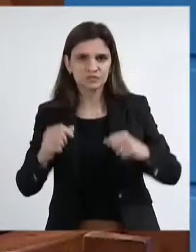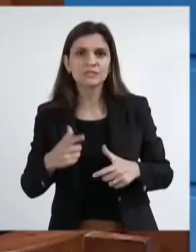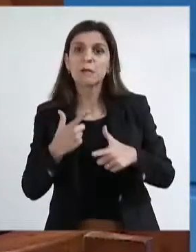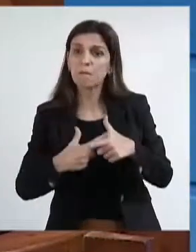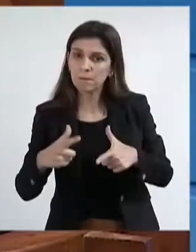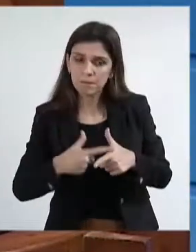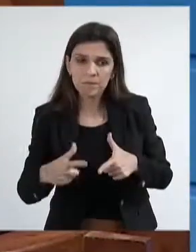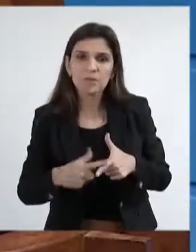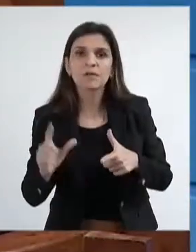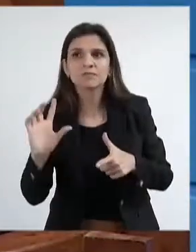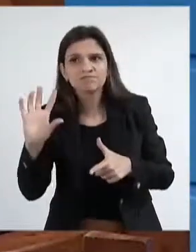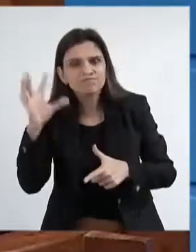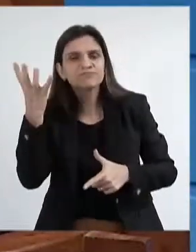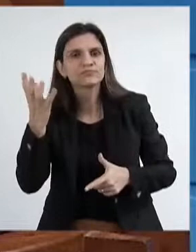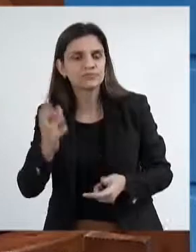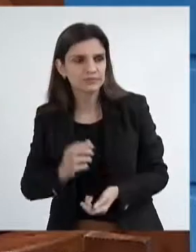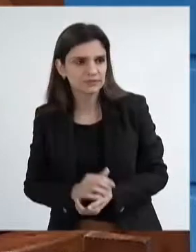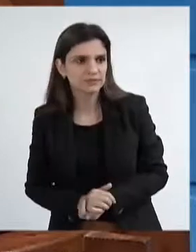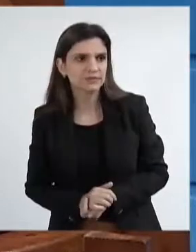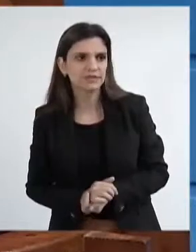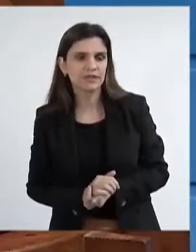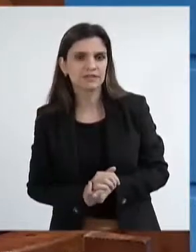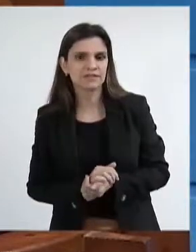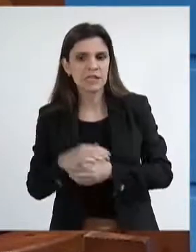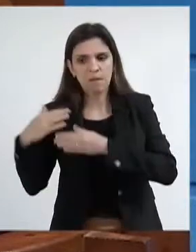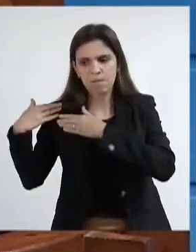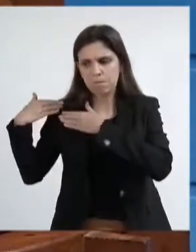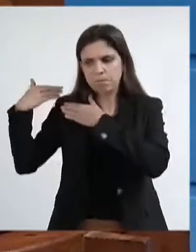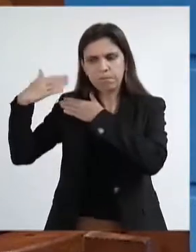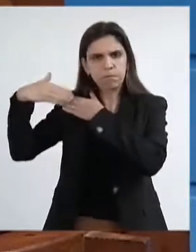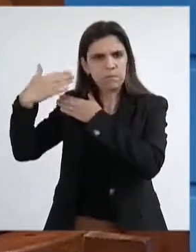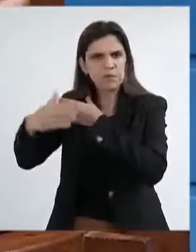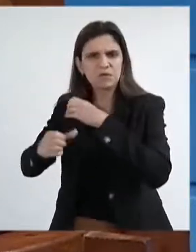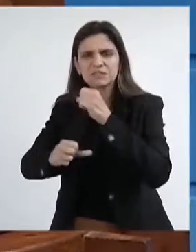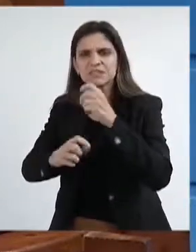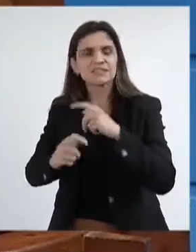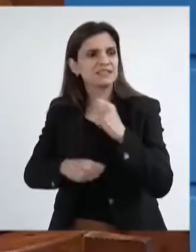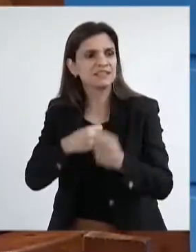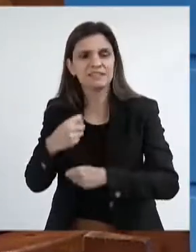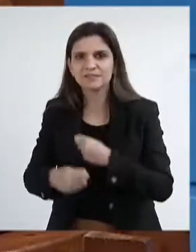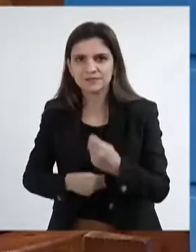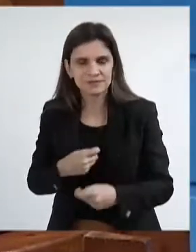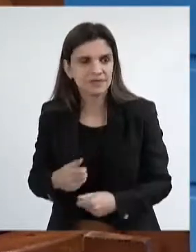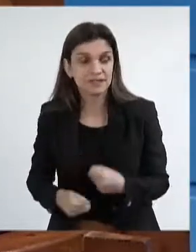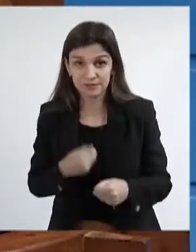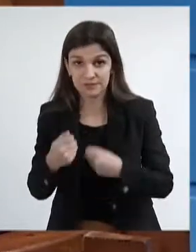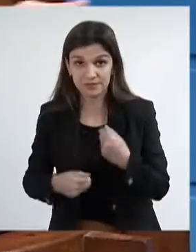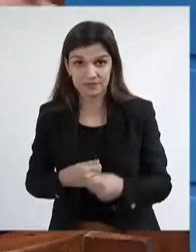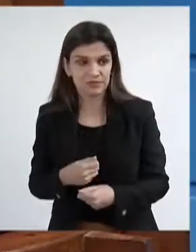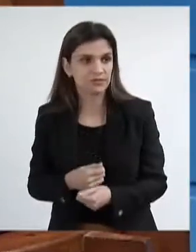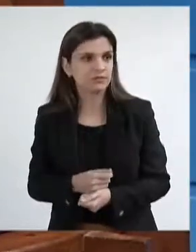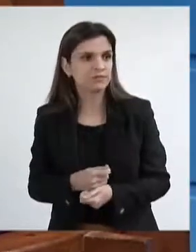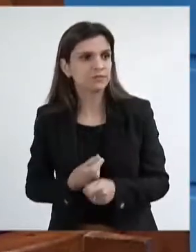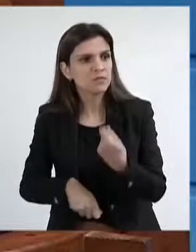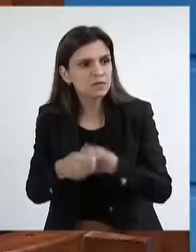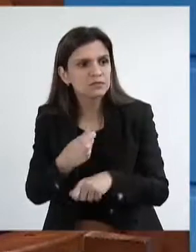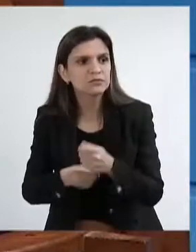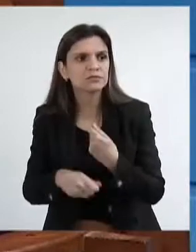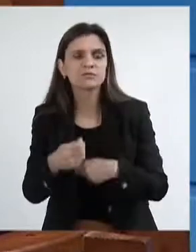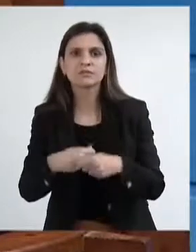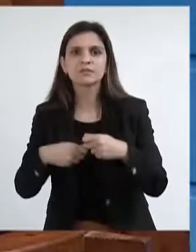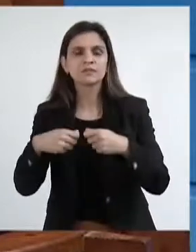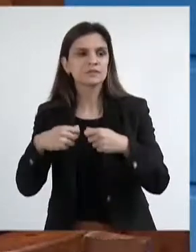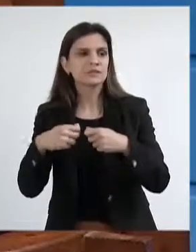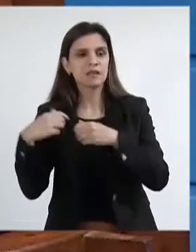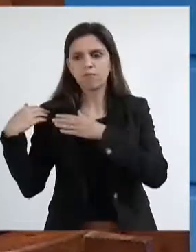muitas administrações que deixaram chegar nessa situação precária. Tudo tem um vencimento, deputado, inclusive nós.